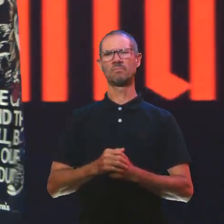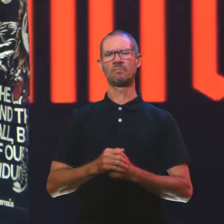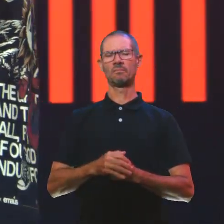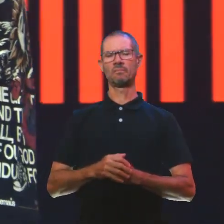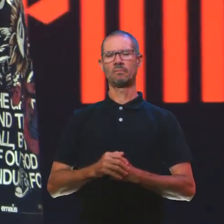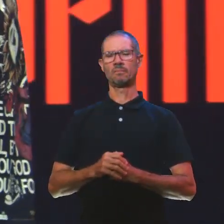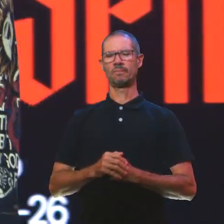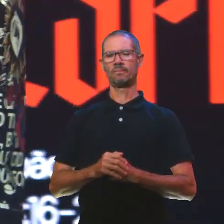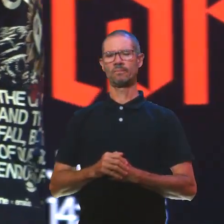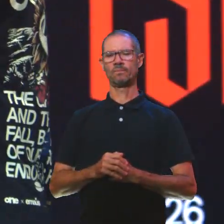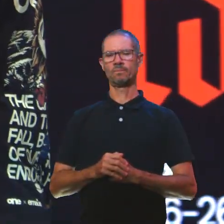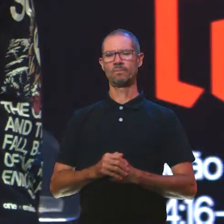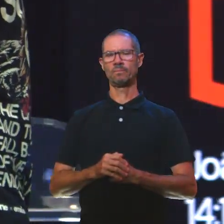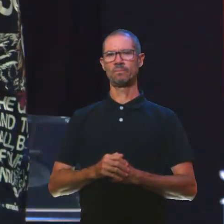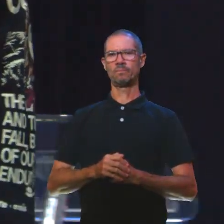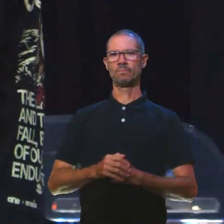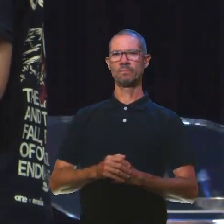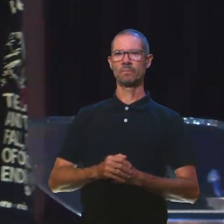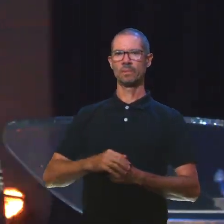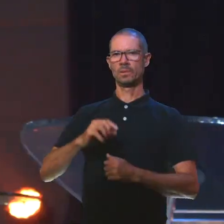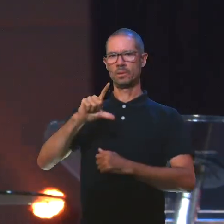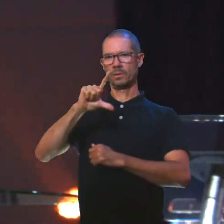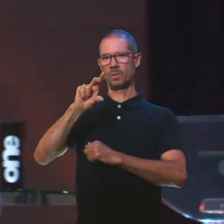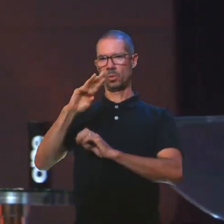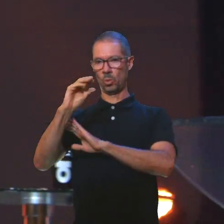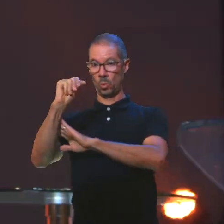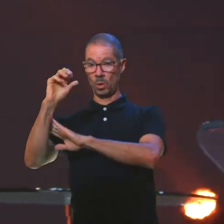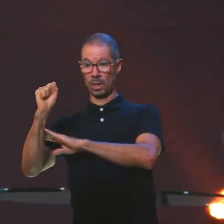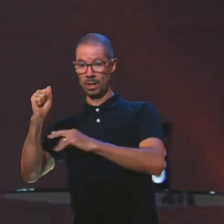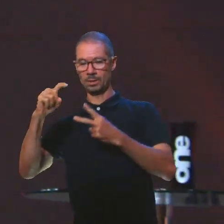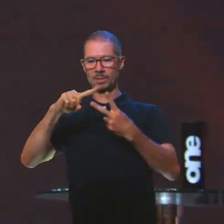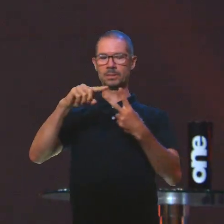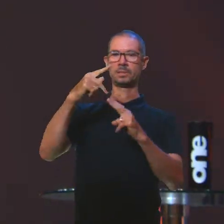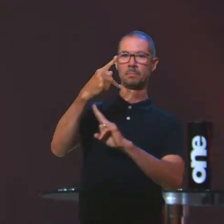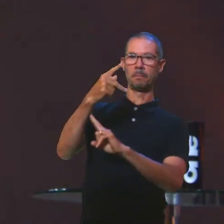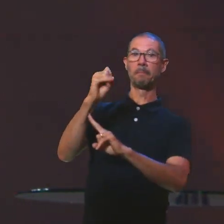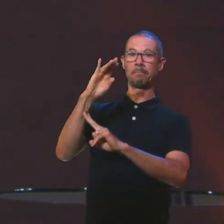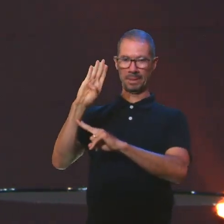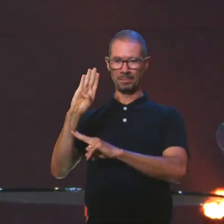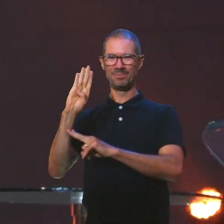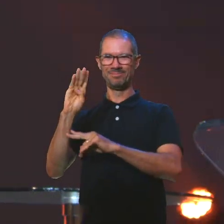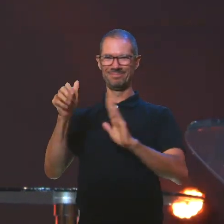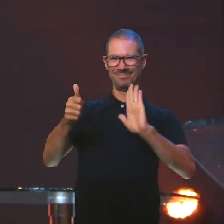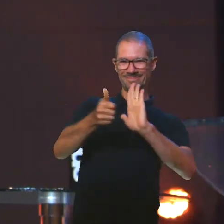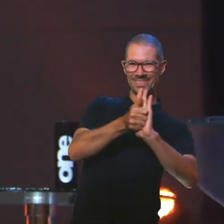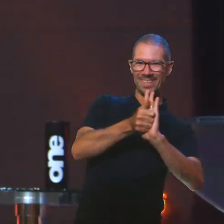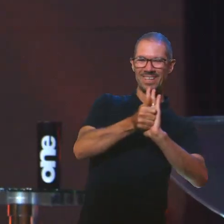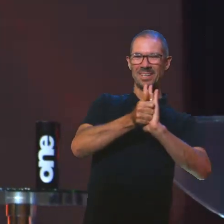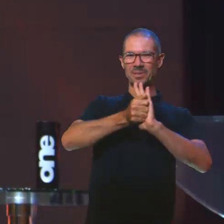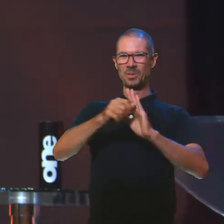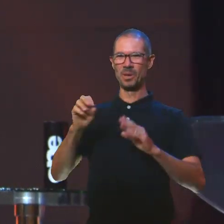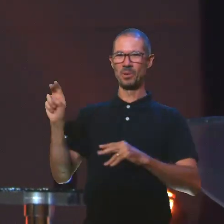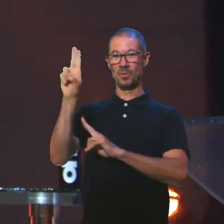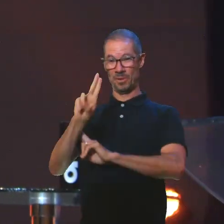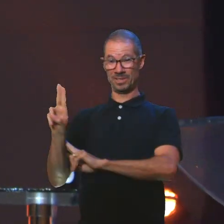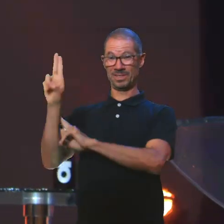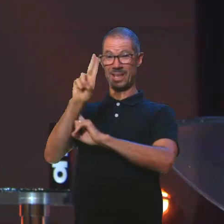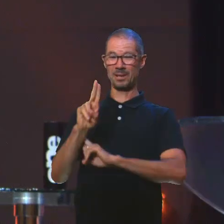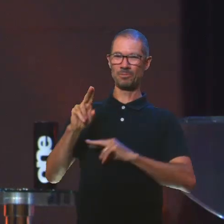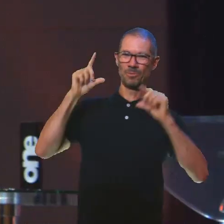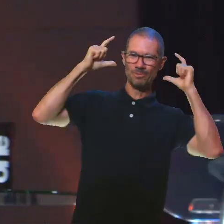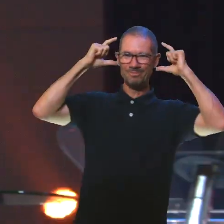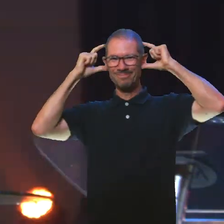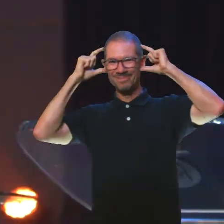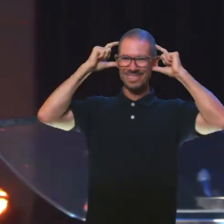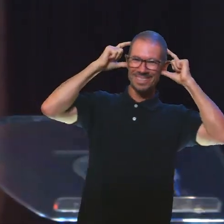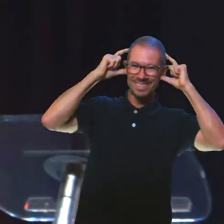o Lucas do PV, o Lucas da PIB, o Lucas dos universitários, o Lucas da Disney, quando eu trabalhava lá ainda, o